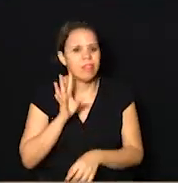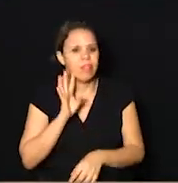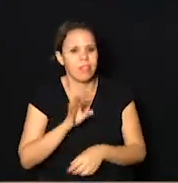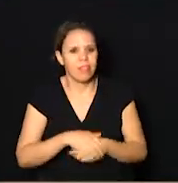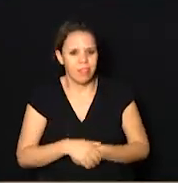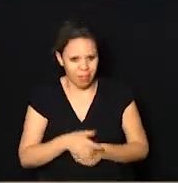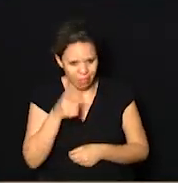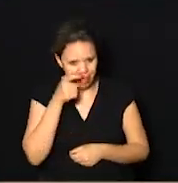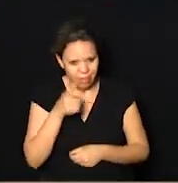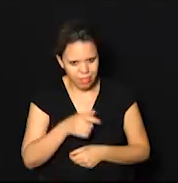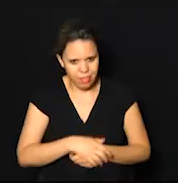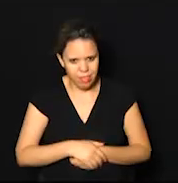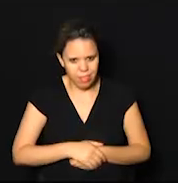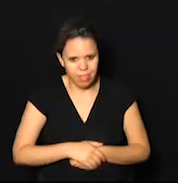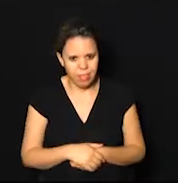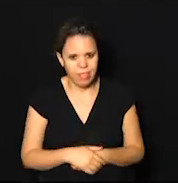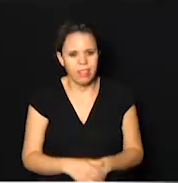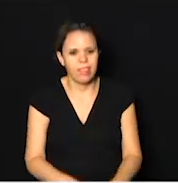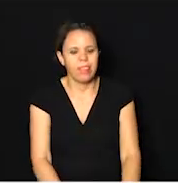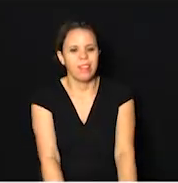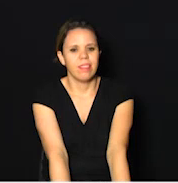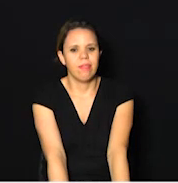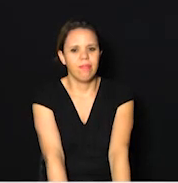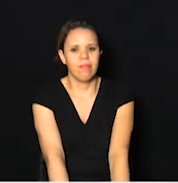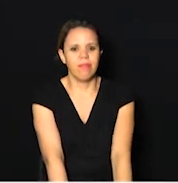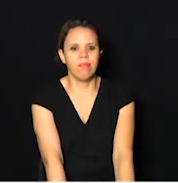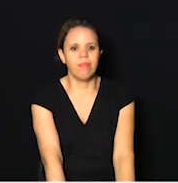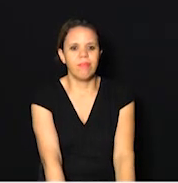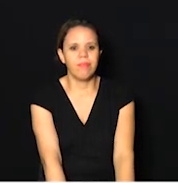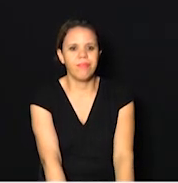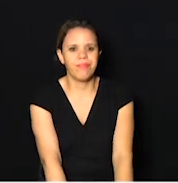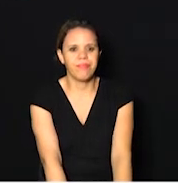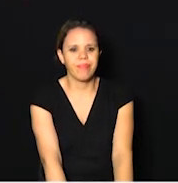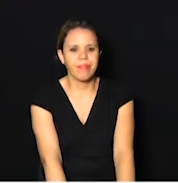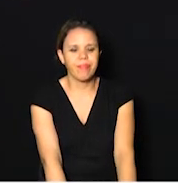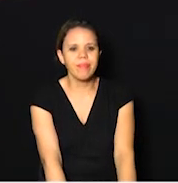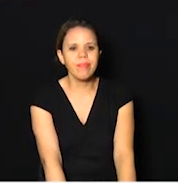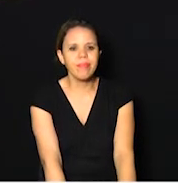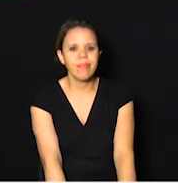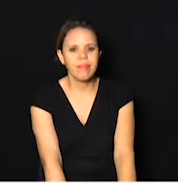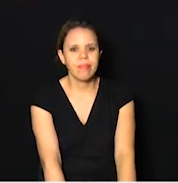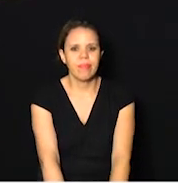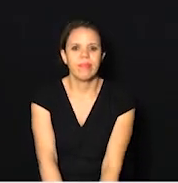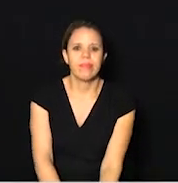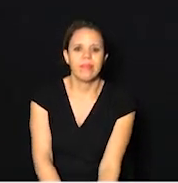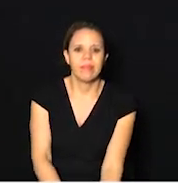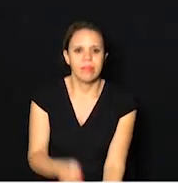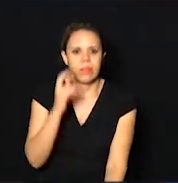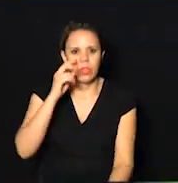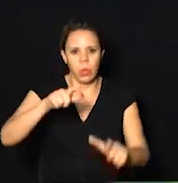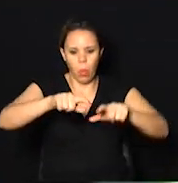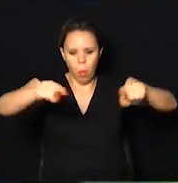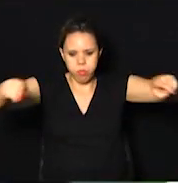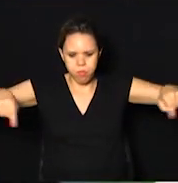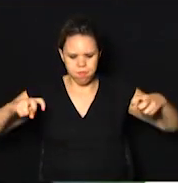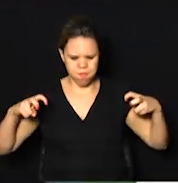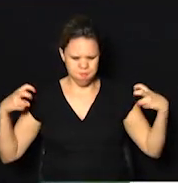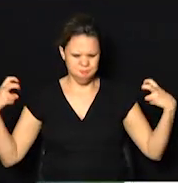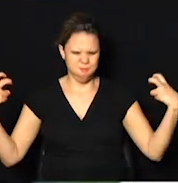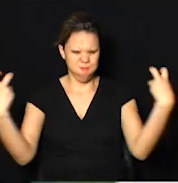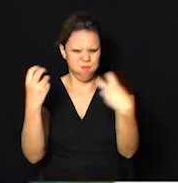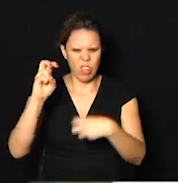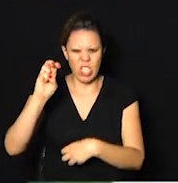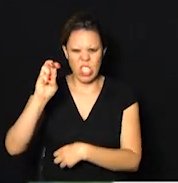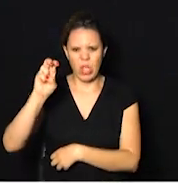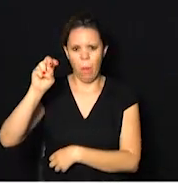bem bacana dá só uma olhada e teve um ginásio de cinco mil pessoas